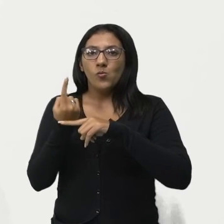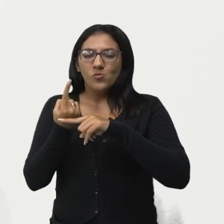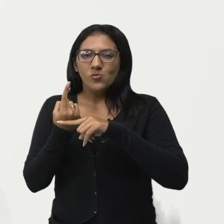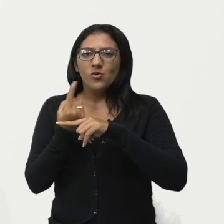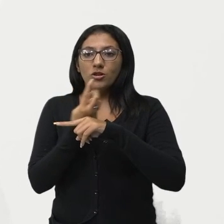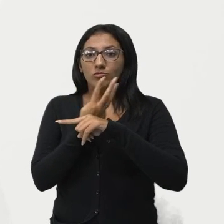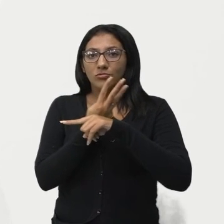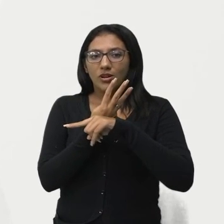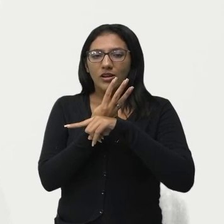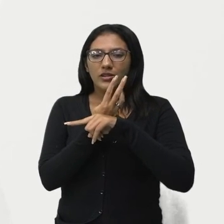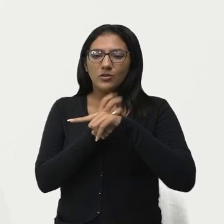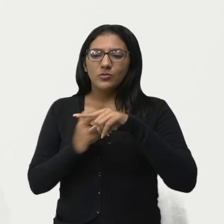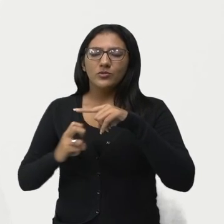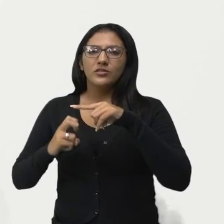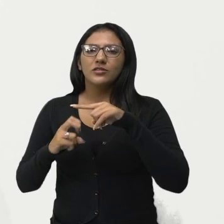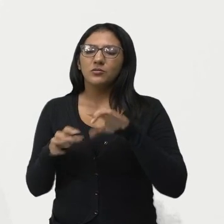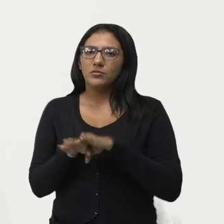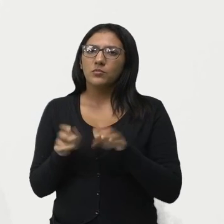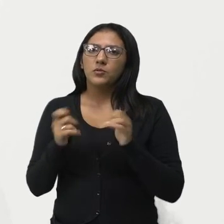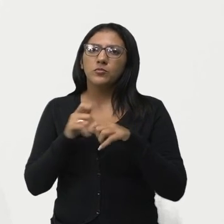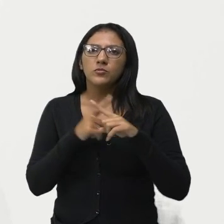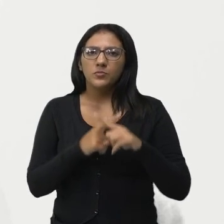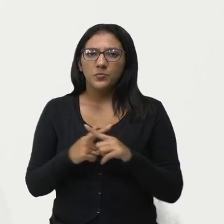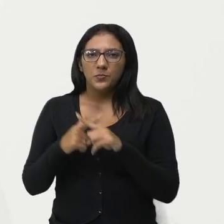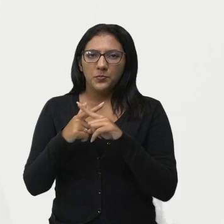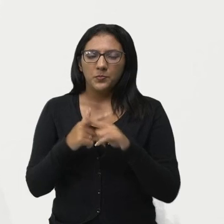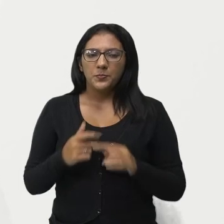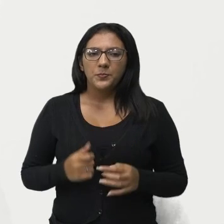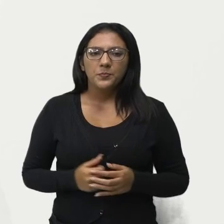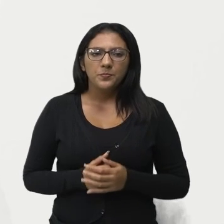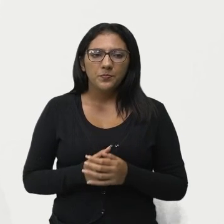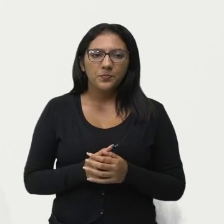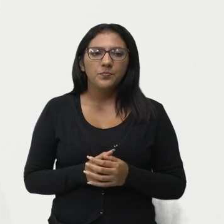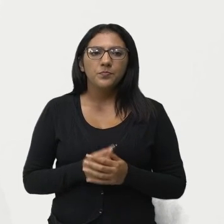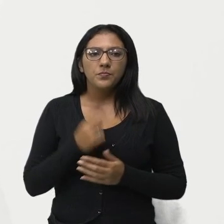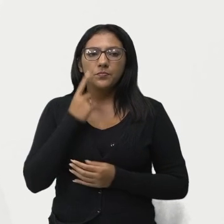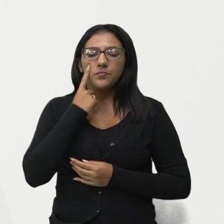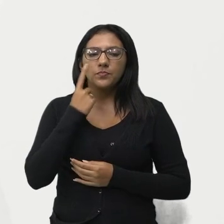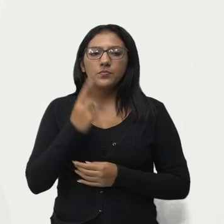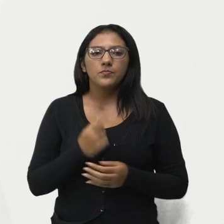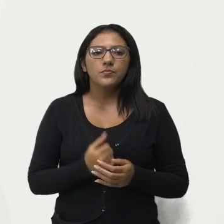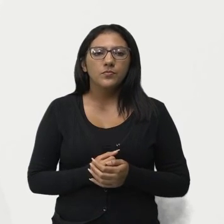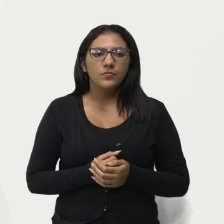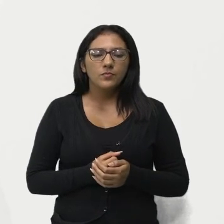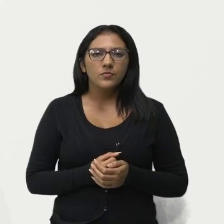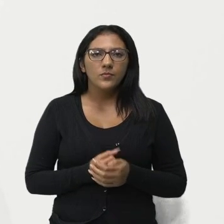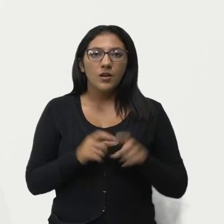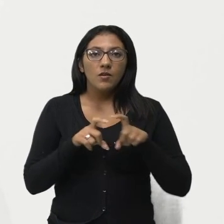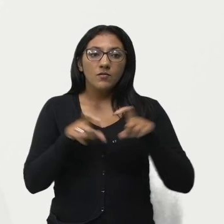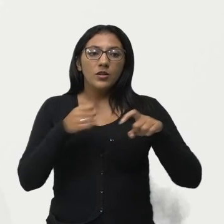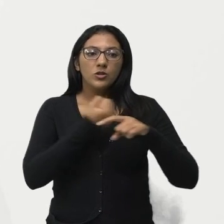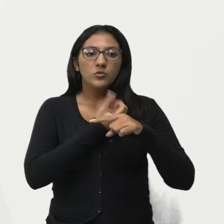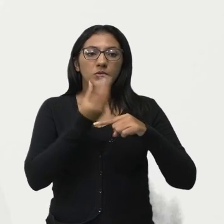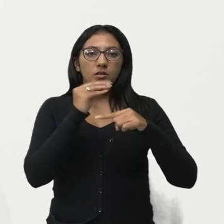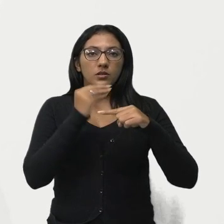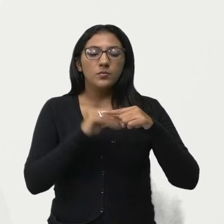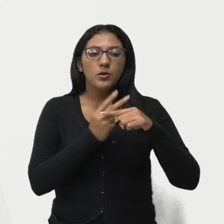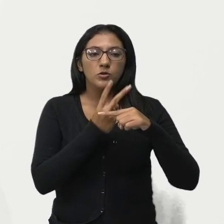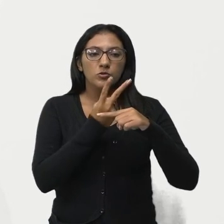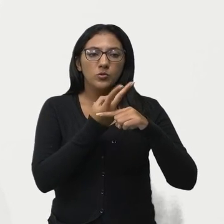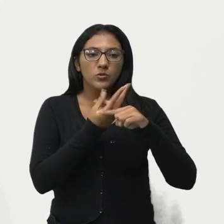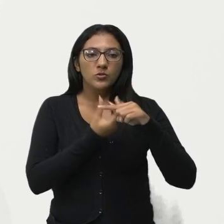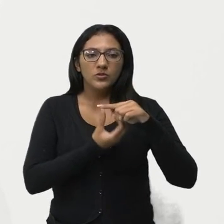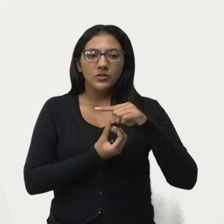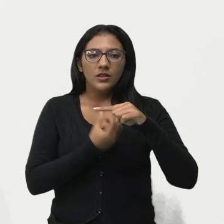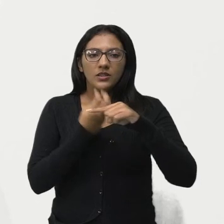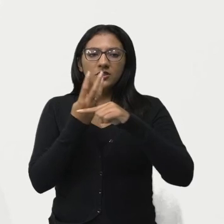denominador com denominador. 2 vezes 1 vai dar 2, 1 vezes 6 vai dar 6, 3